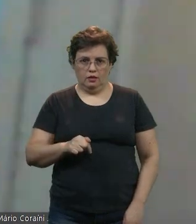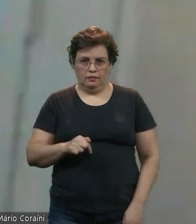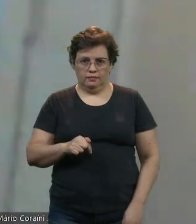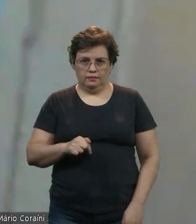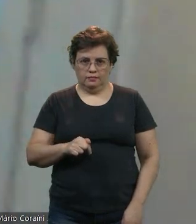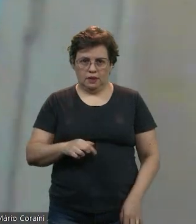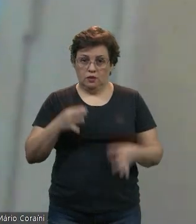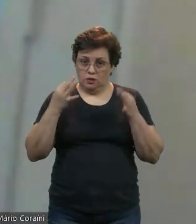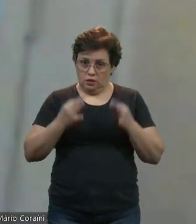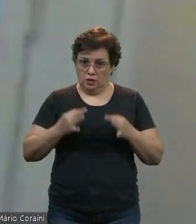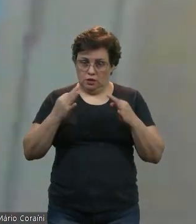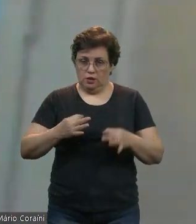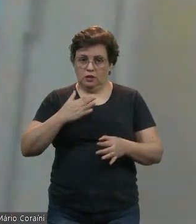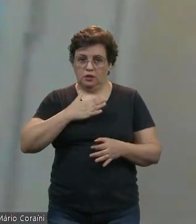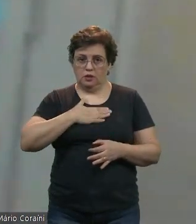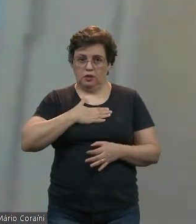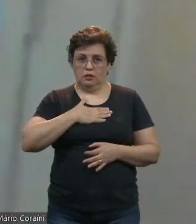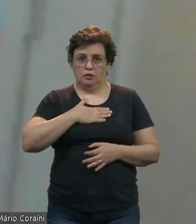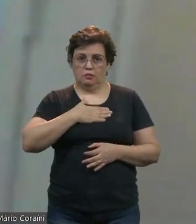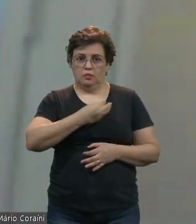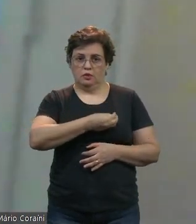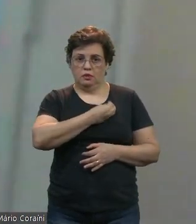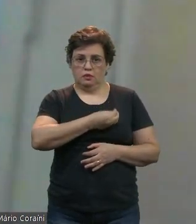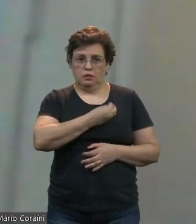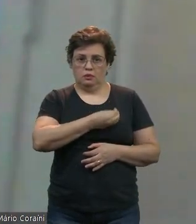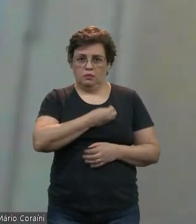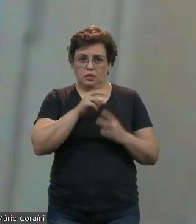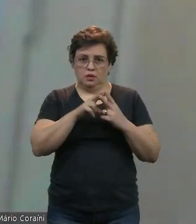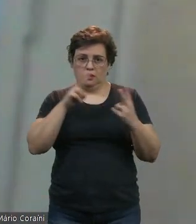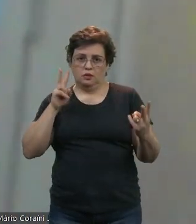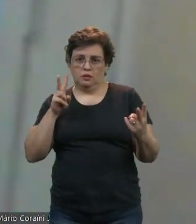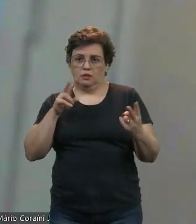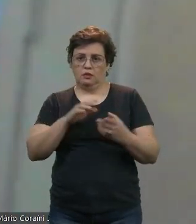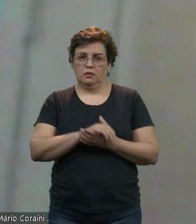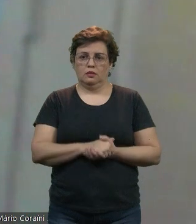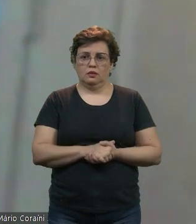via o veículo que estamos utilizando.